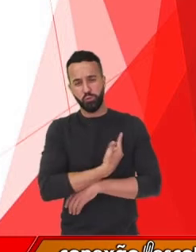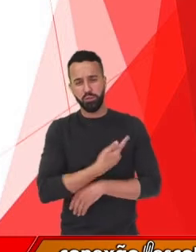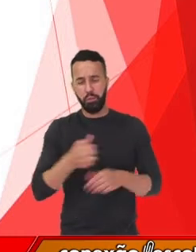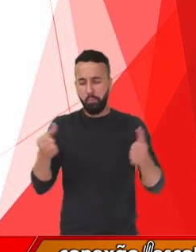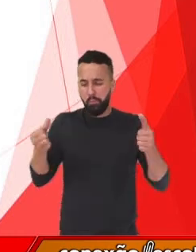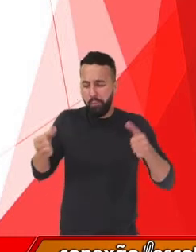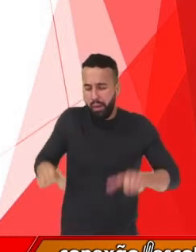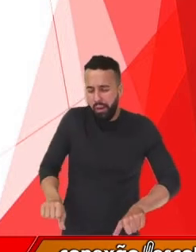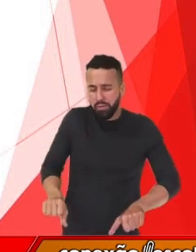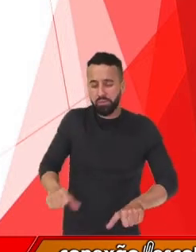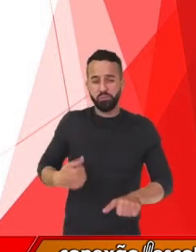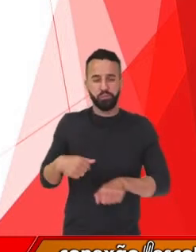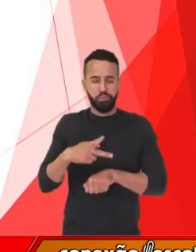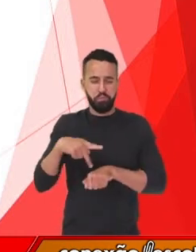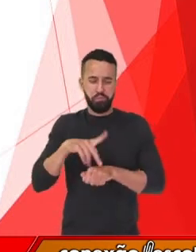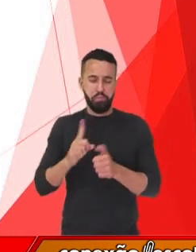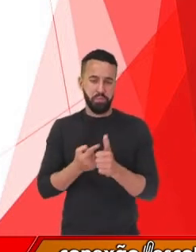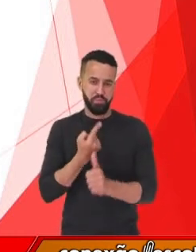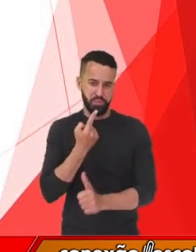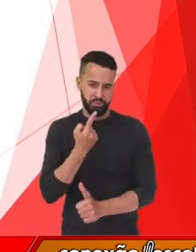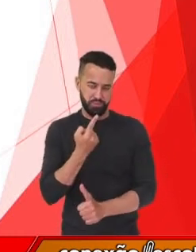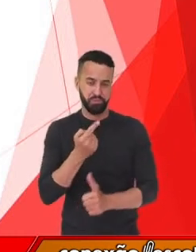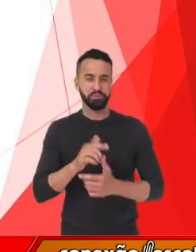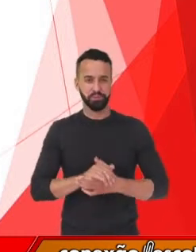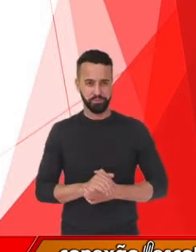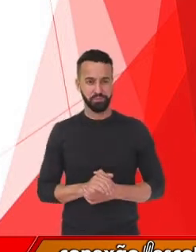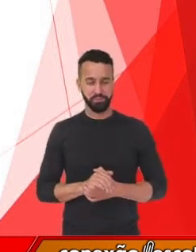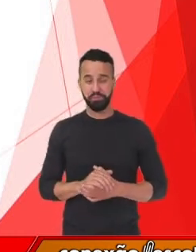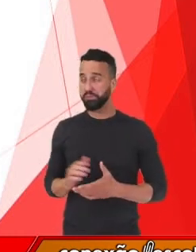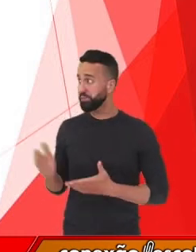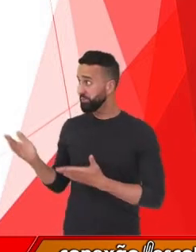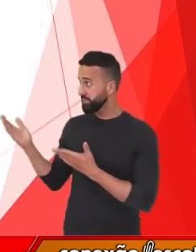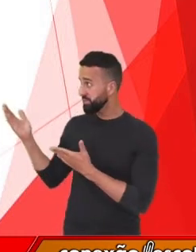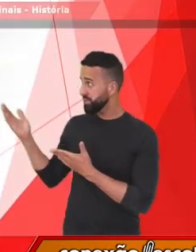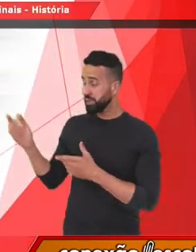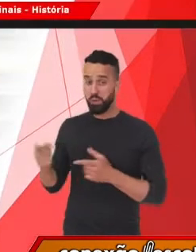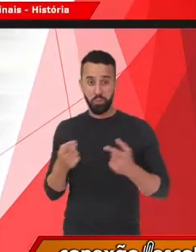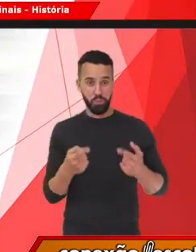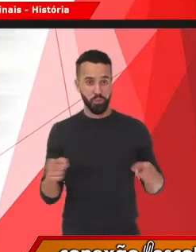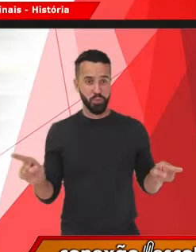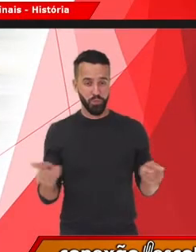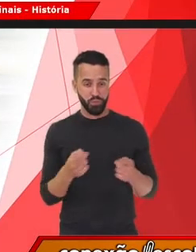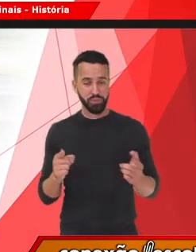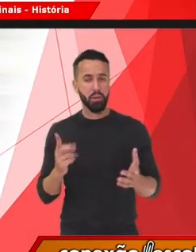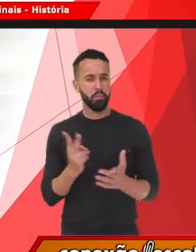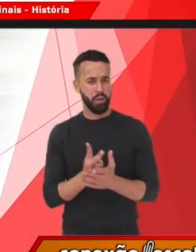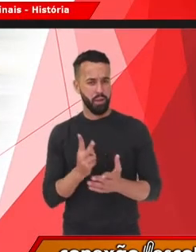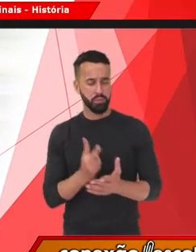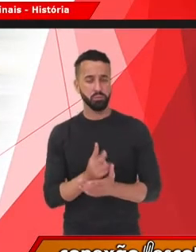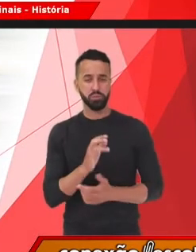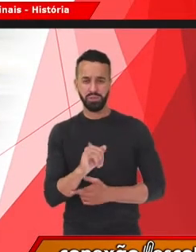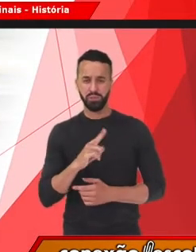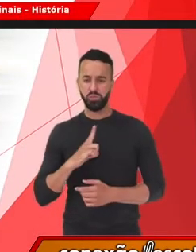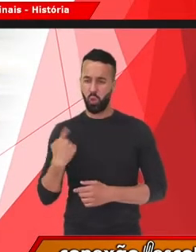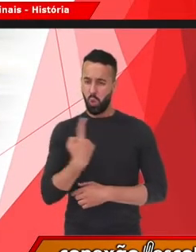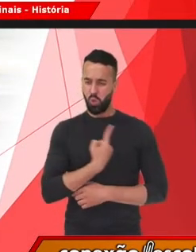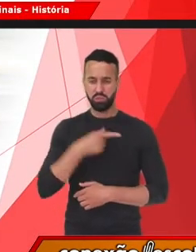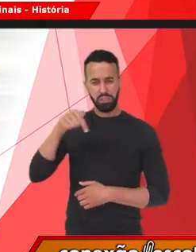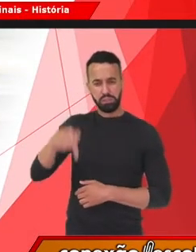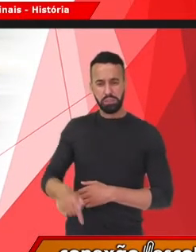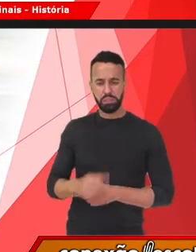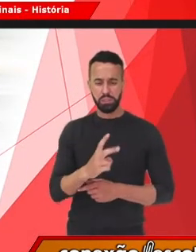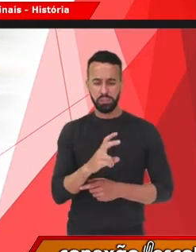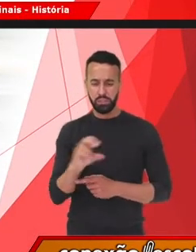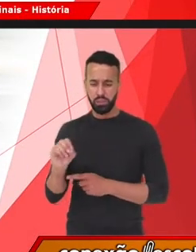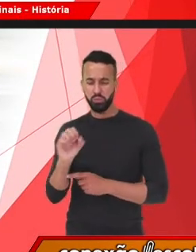péssimos primeiros. A música, a letra, então, ela continua nessa provocação, que mesmo após 500 anos